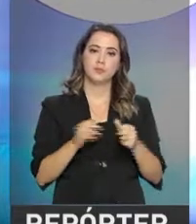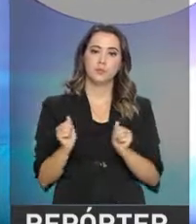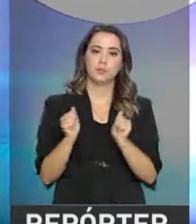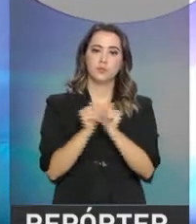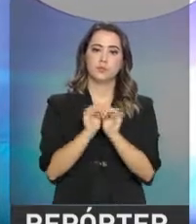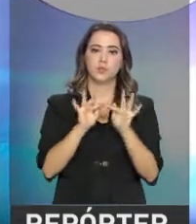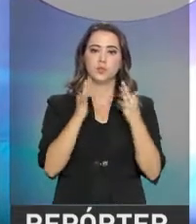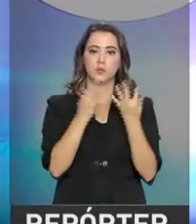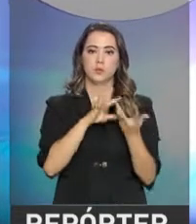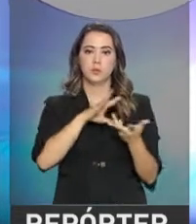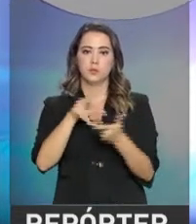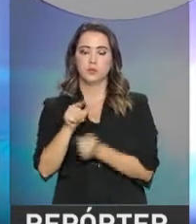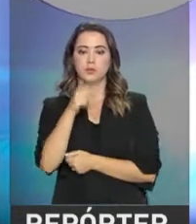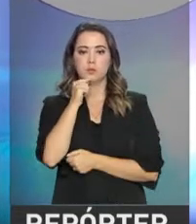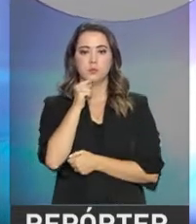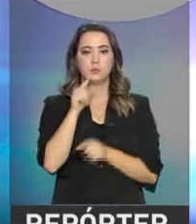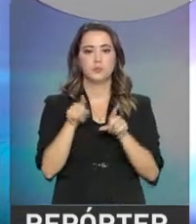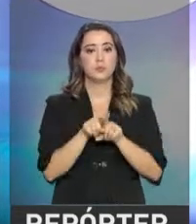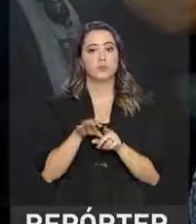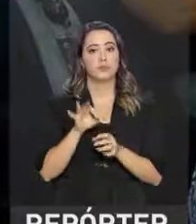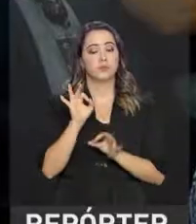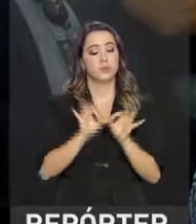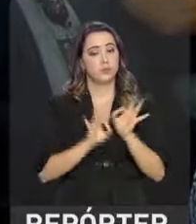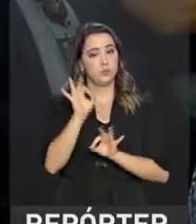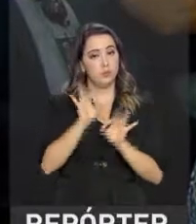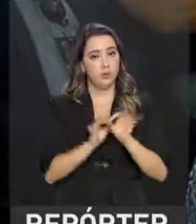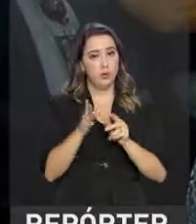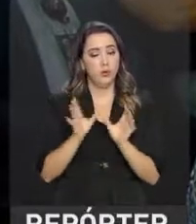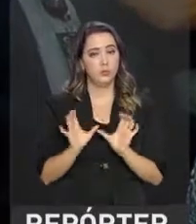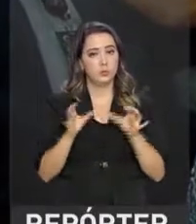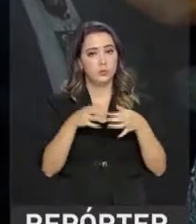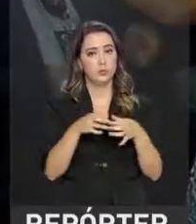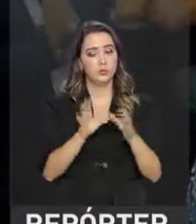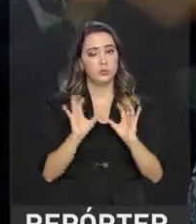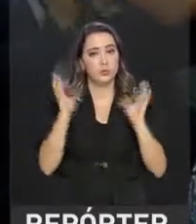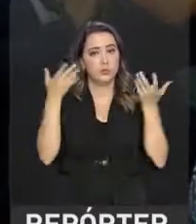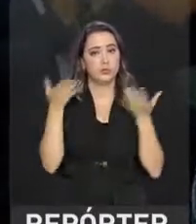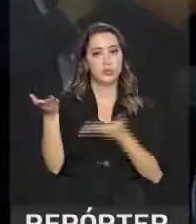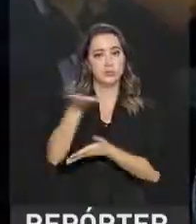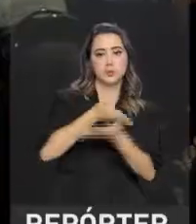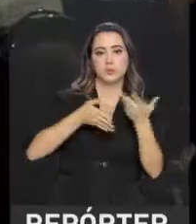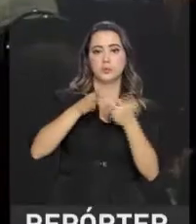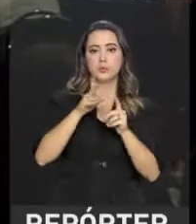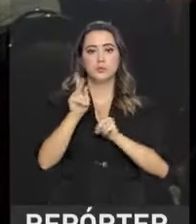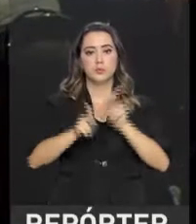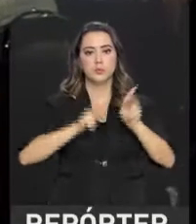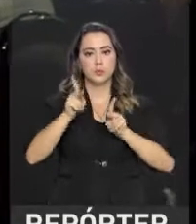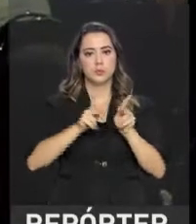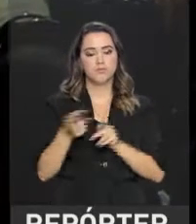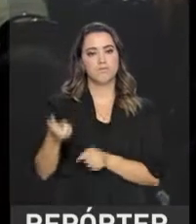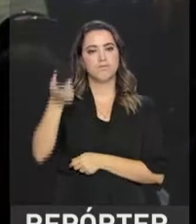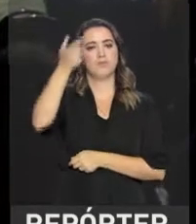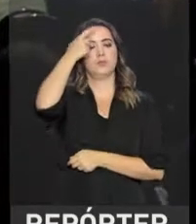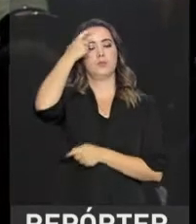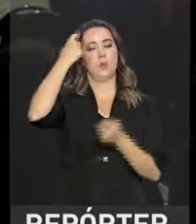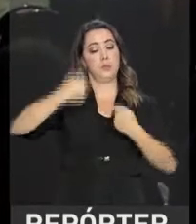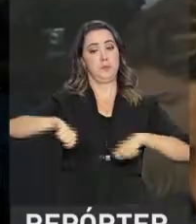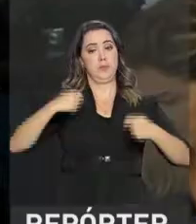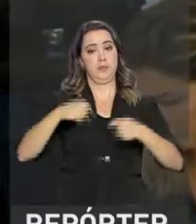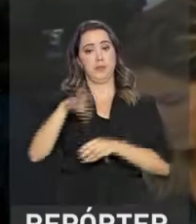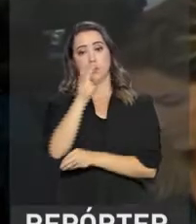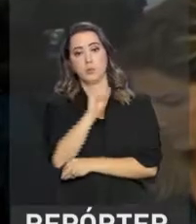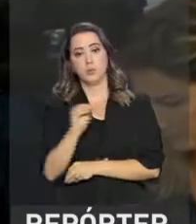Água. Uma forma encontrada pela organização do evento para envolver a população e conscientizar sobre a necessidade